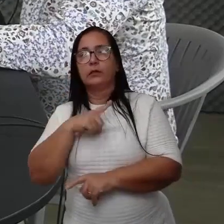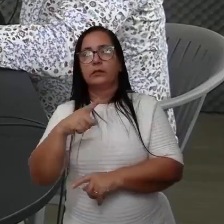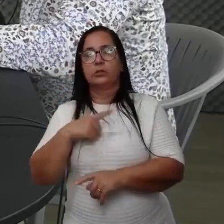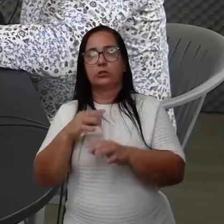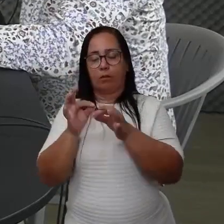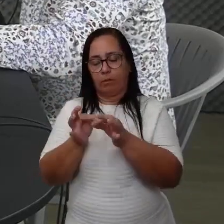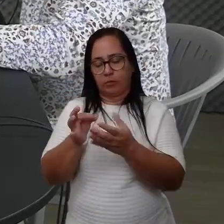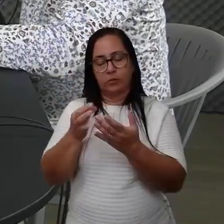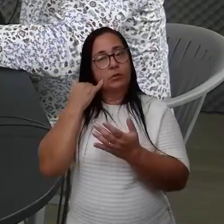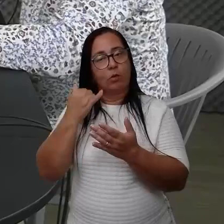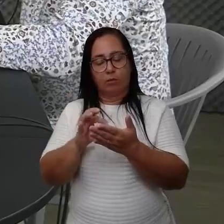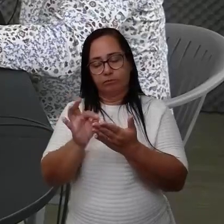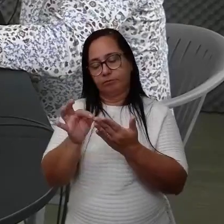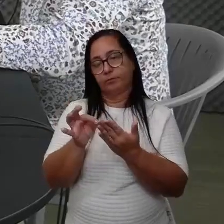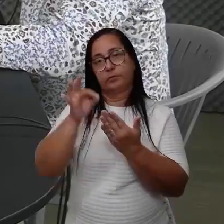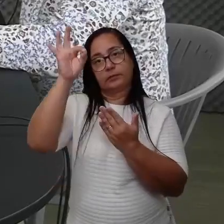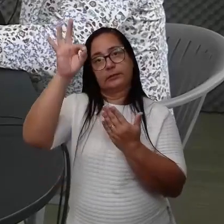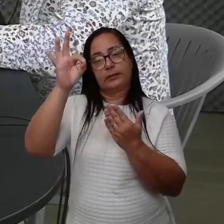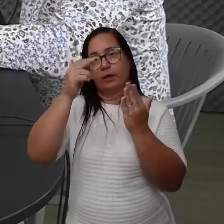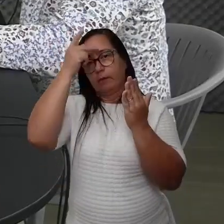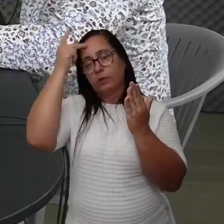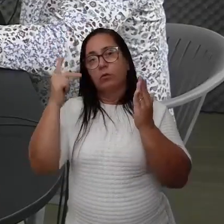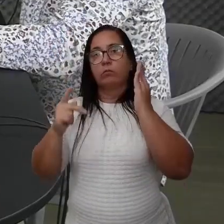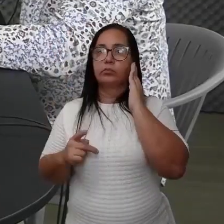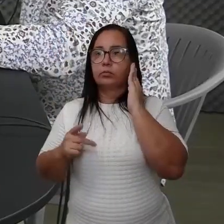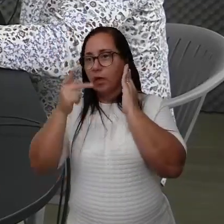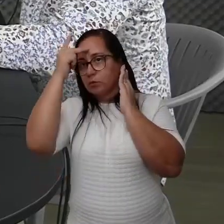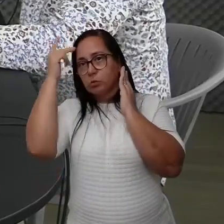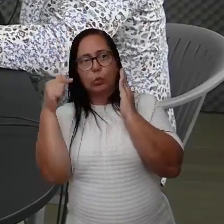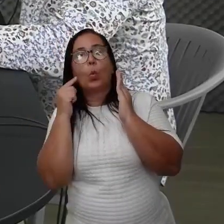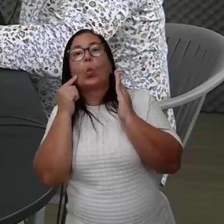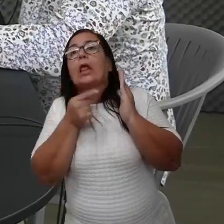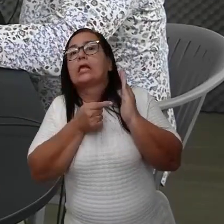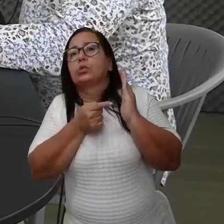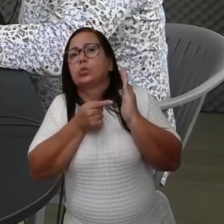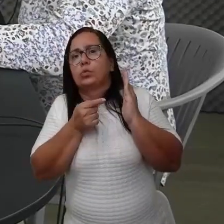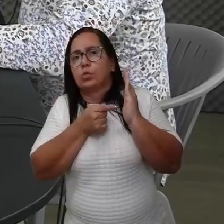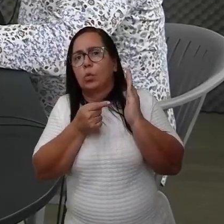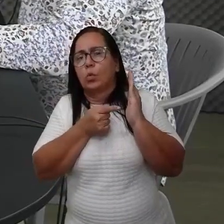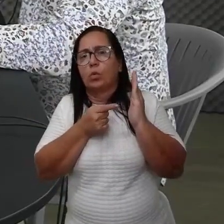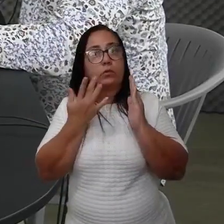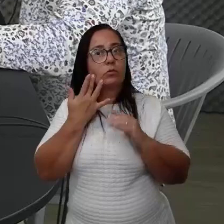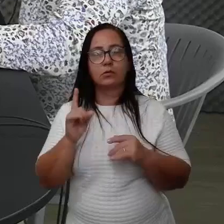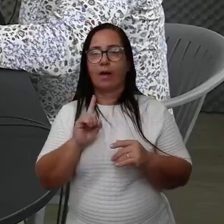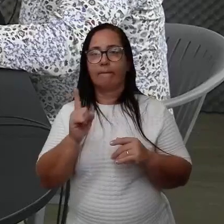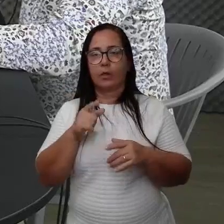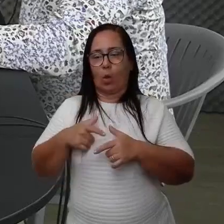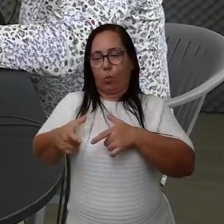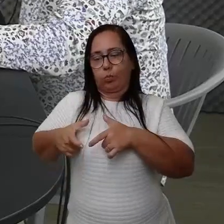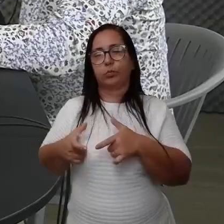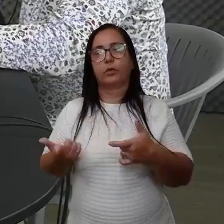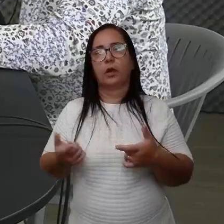antena, abria um flip assim, e os colegas na rua enlouquecidos. O que é isso? Meu Deus! Porque eu saio da Rádio Jornal